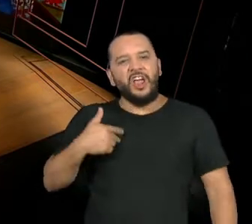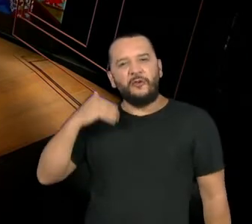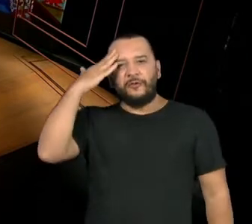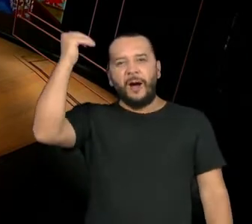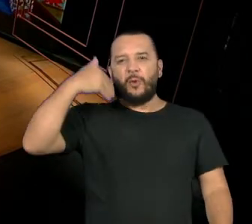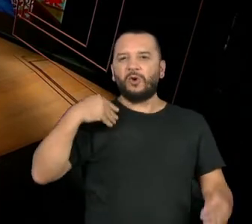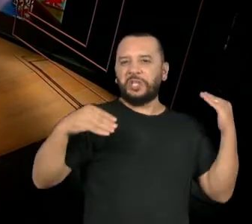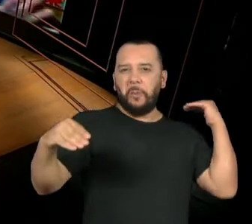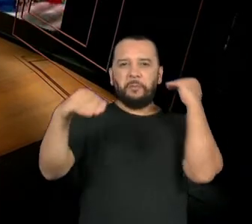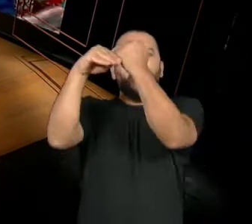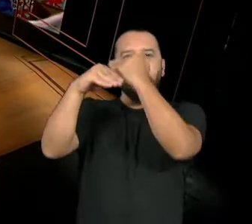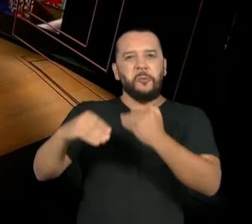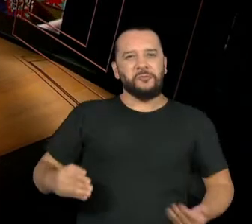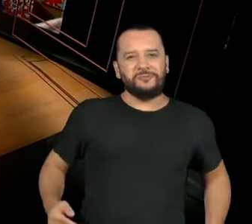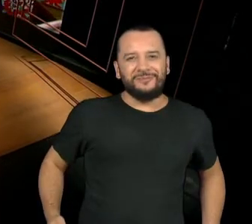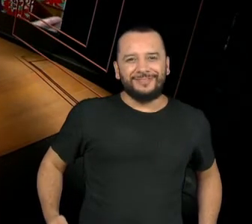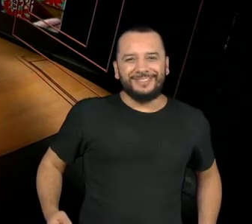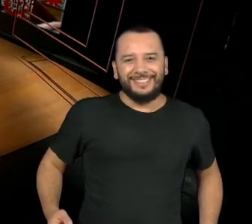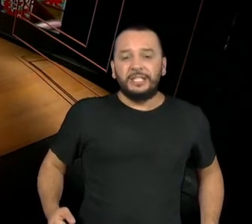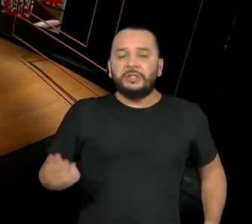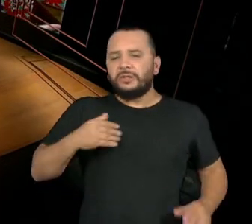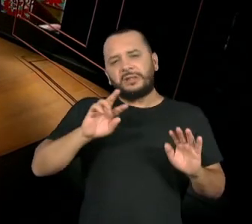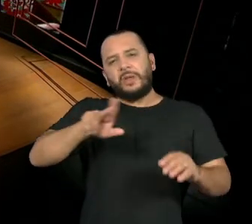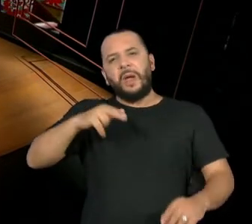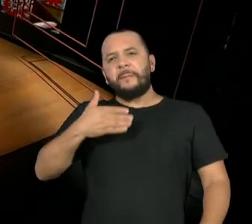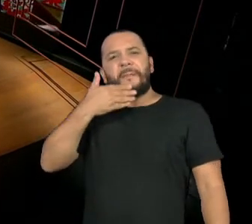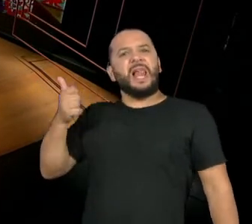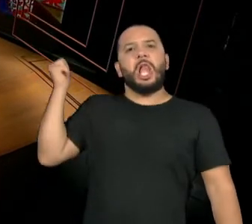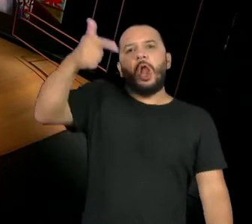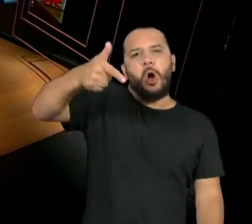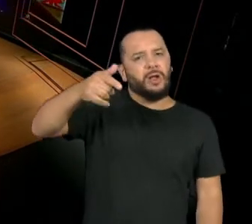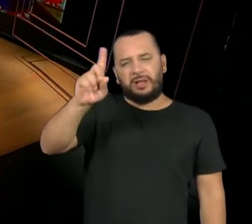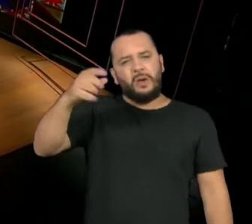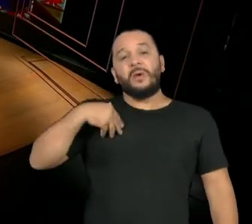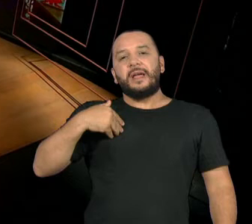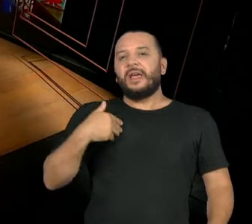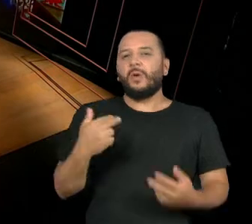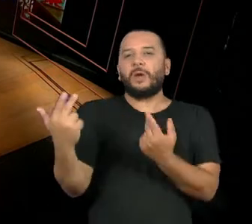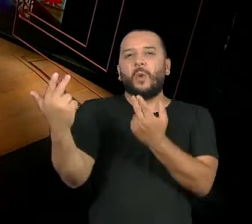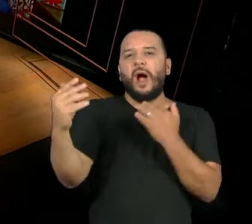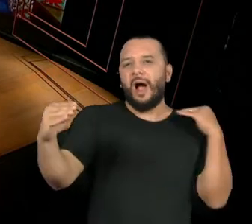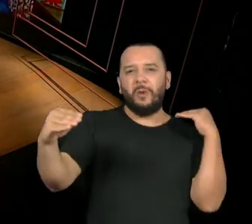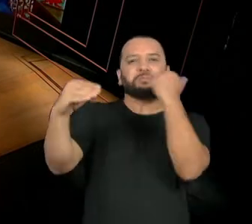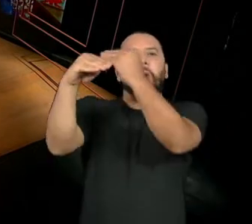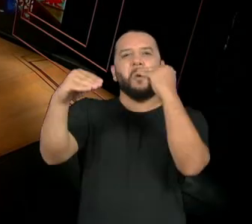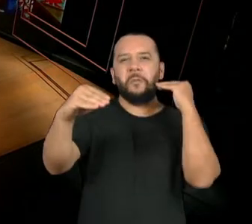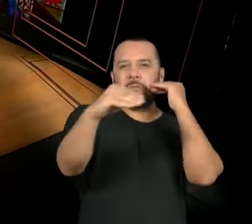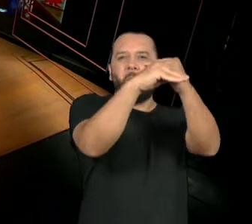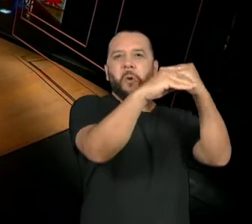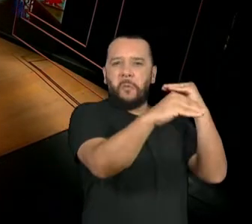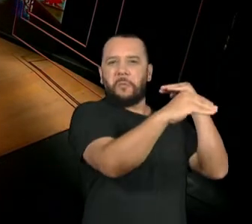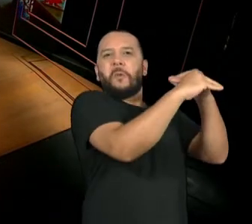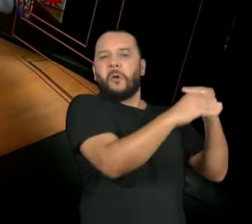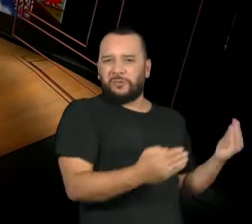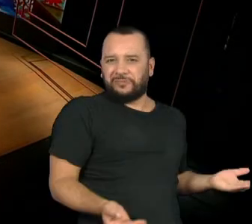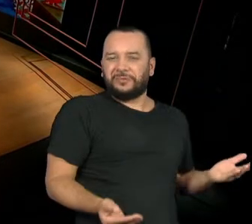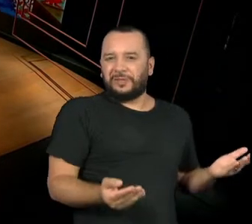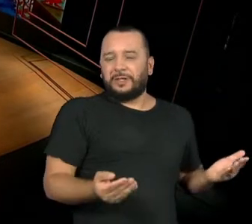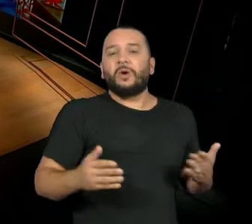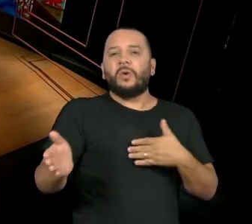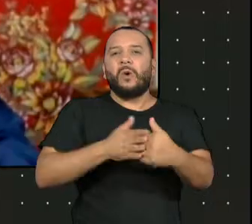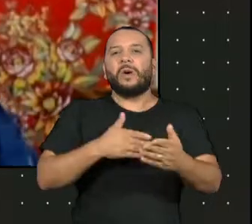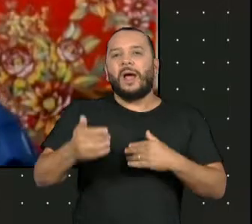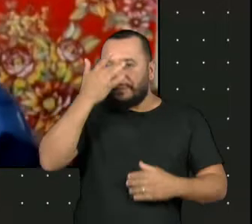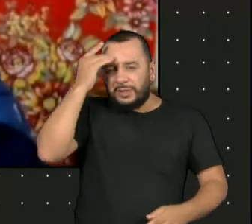a todos. Não tinha negócio de ser melhor do que os outros, não. Agora eu sou igual a todos. Qualquer pessoa que entrar